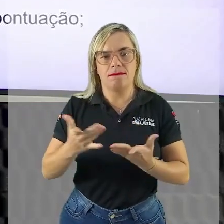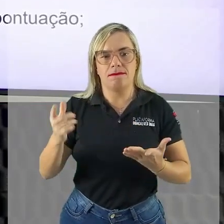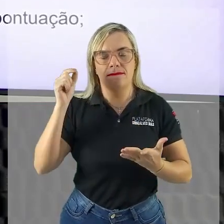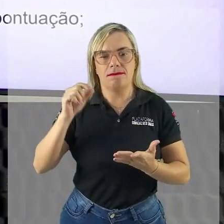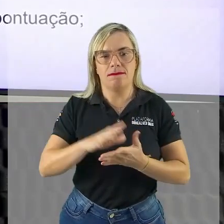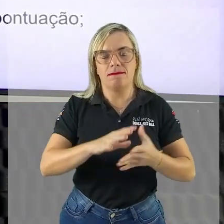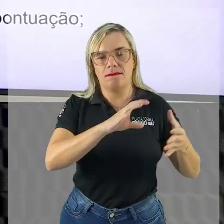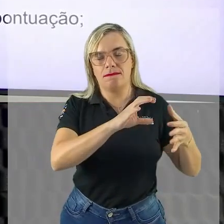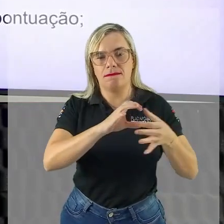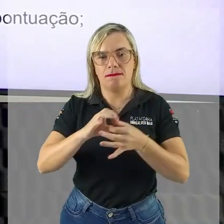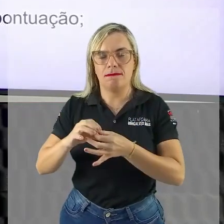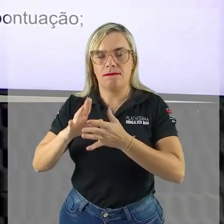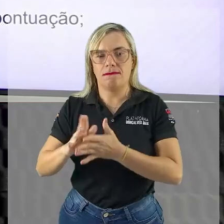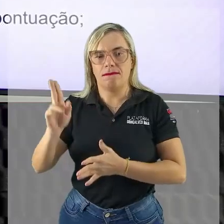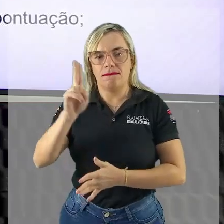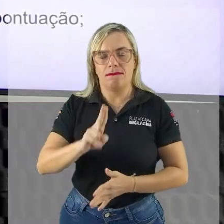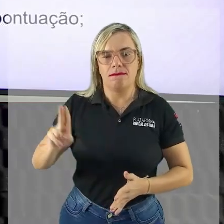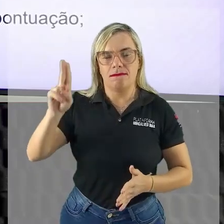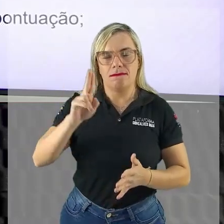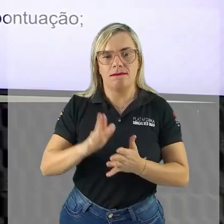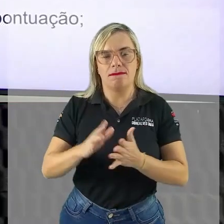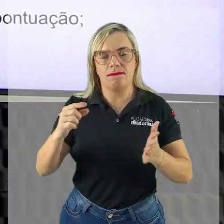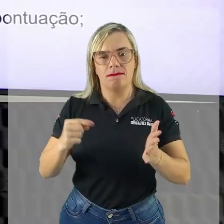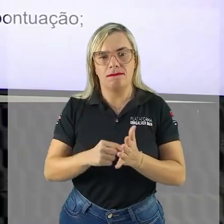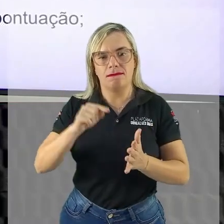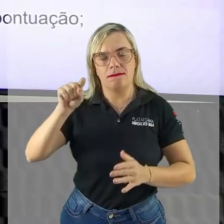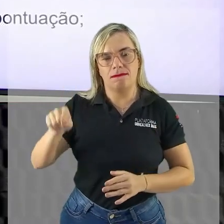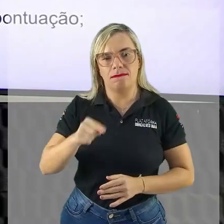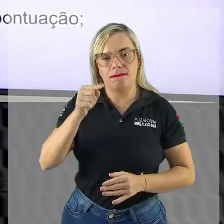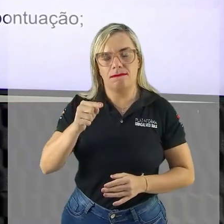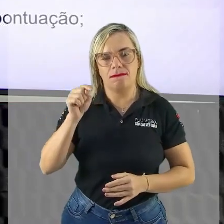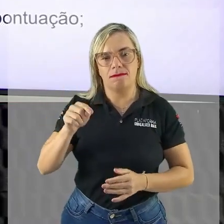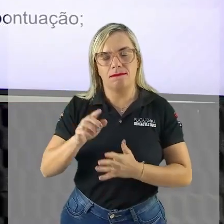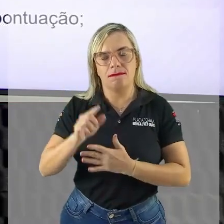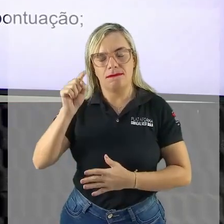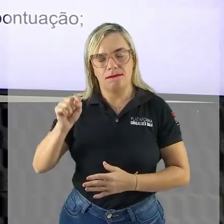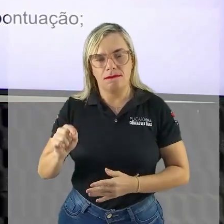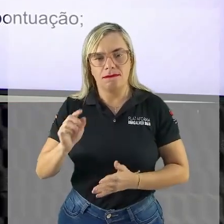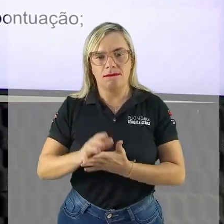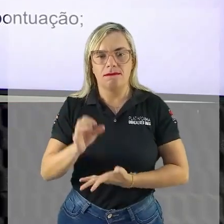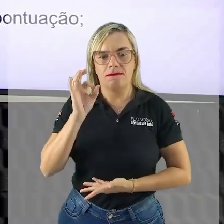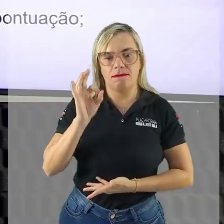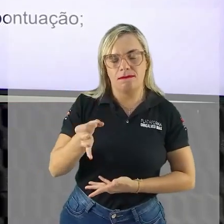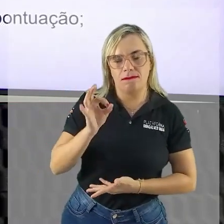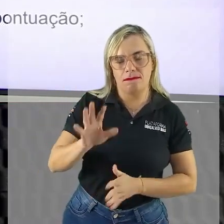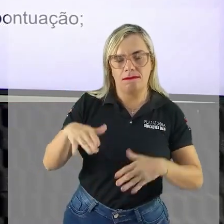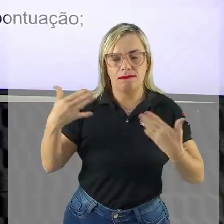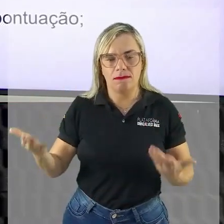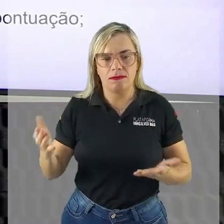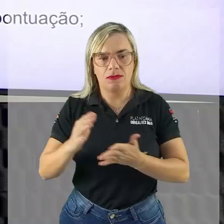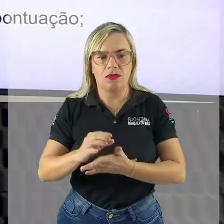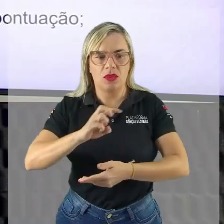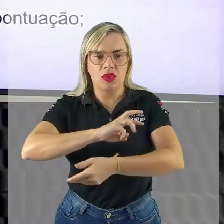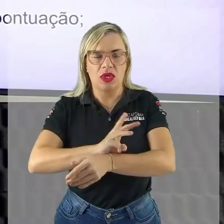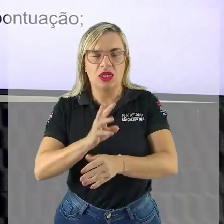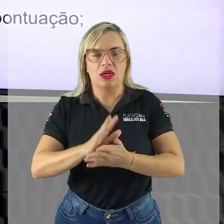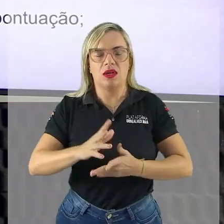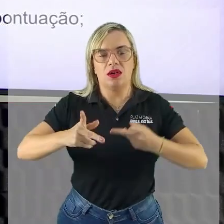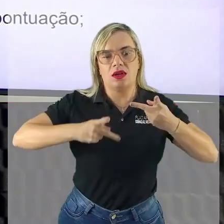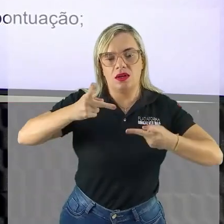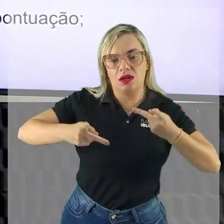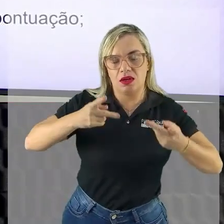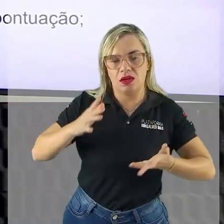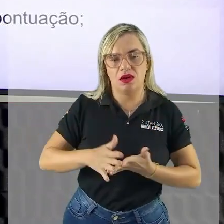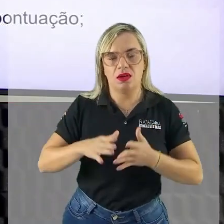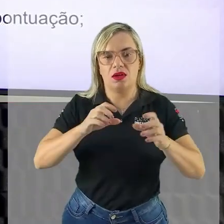textual, o uso da pontuação de maneira correta. O que a própria EMA está querendo te dizer? Quando eu